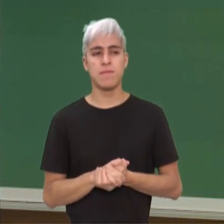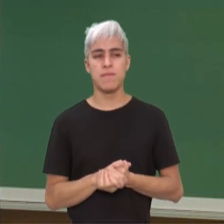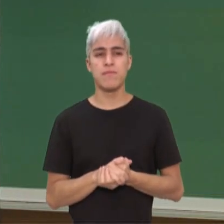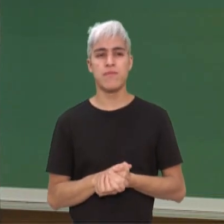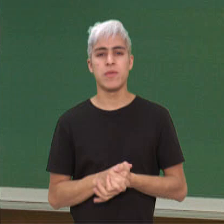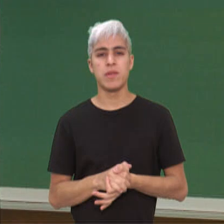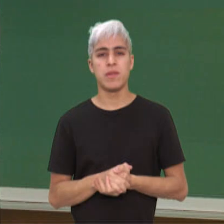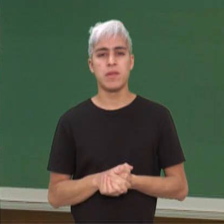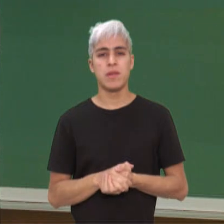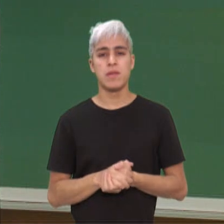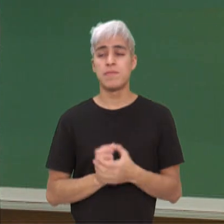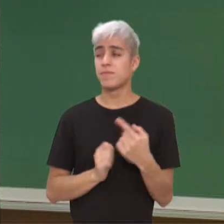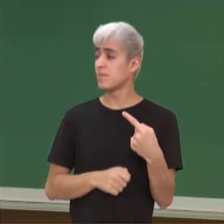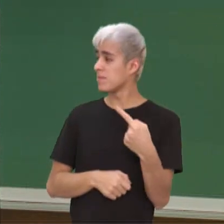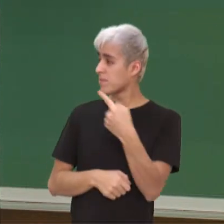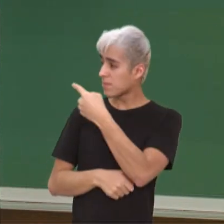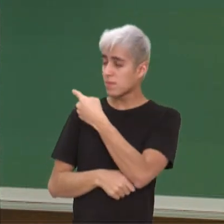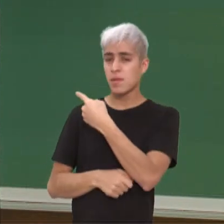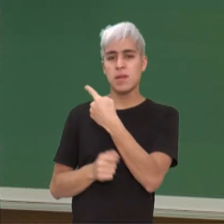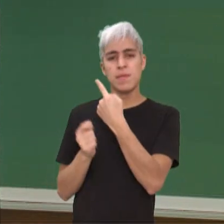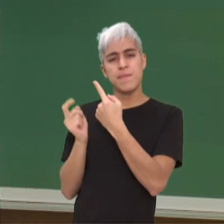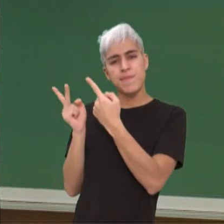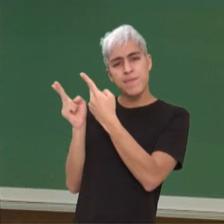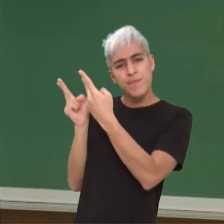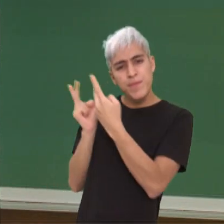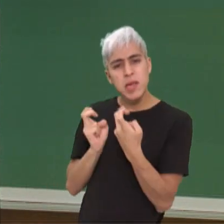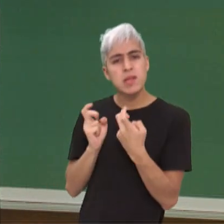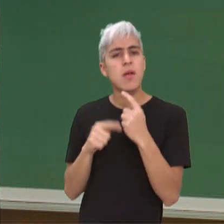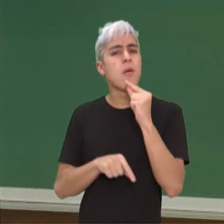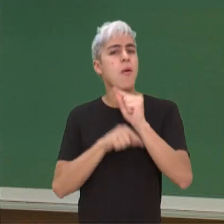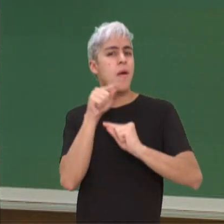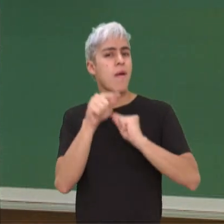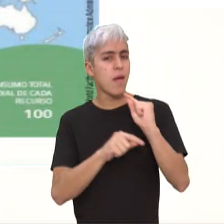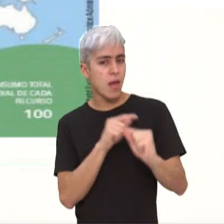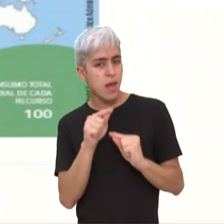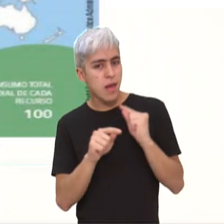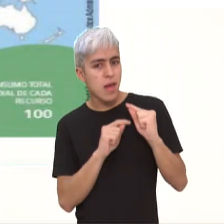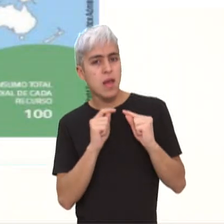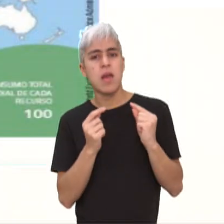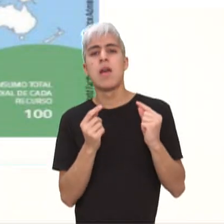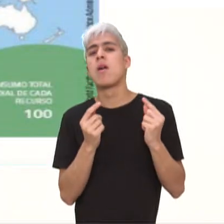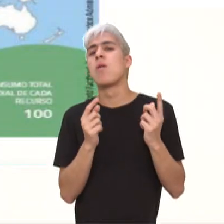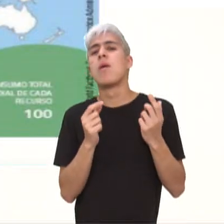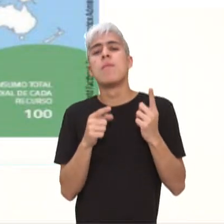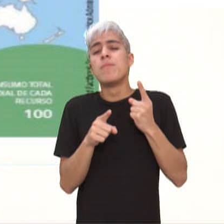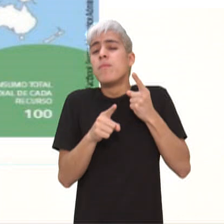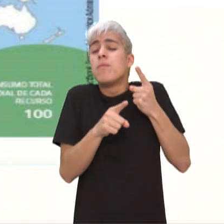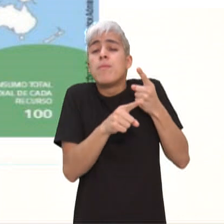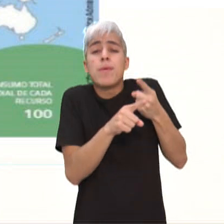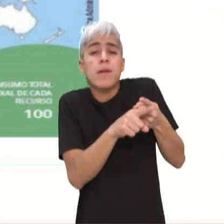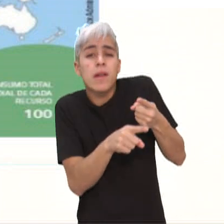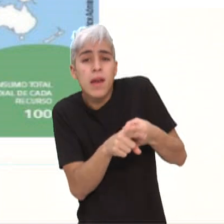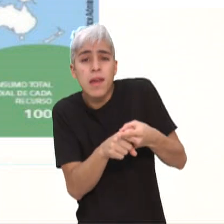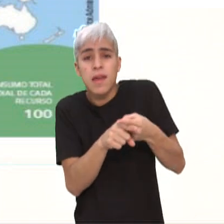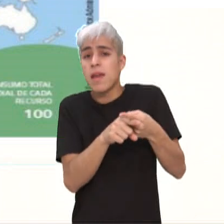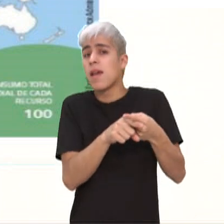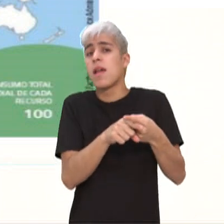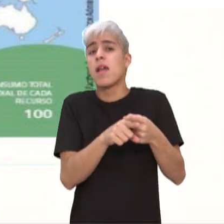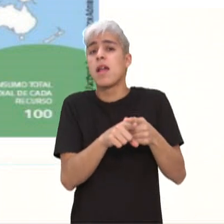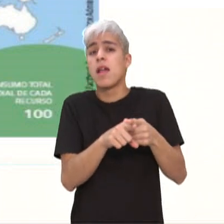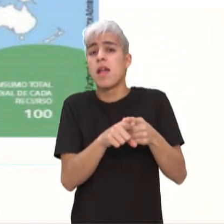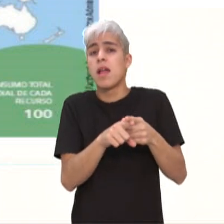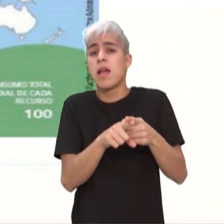Aqui nós vamos observar ainda as causas do